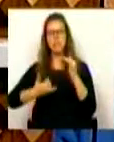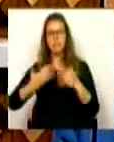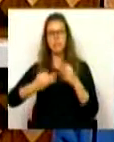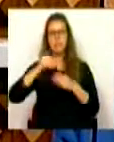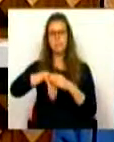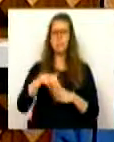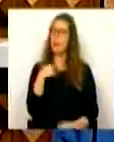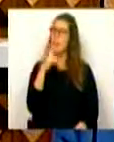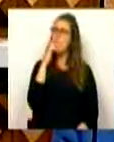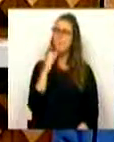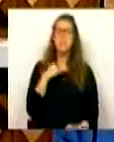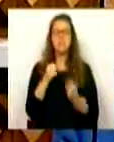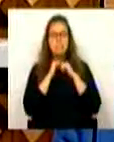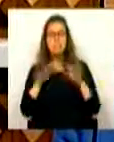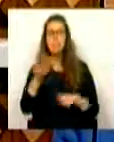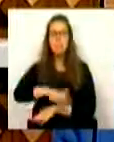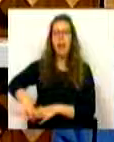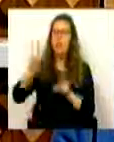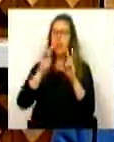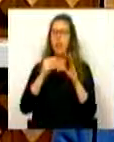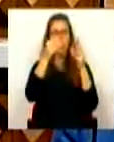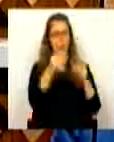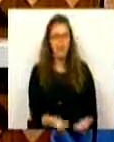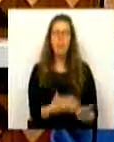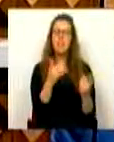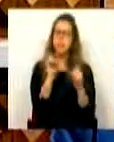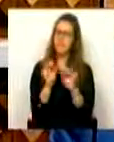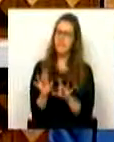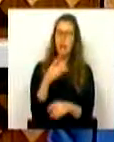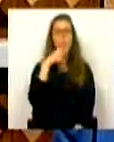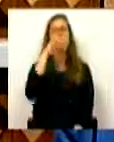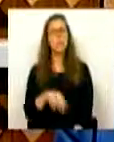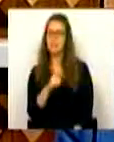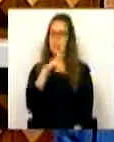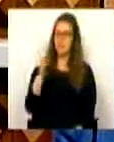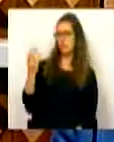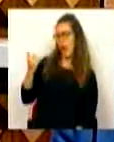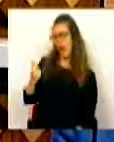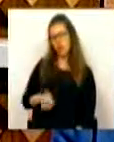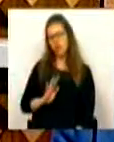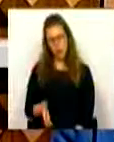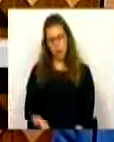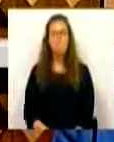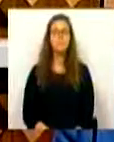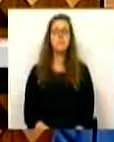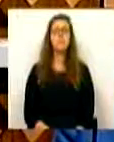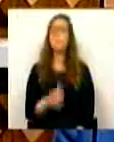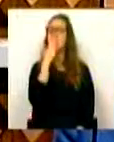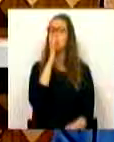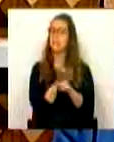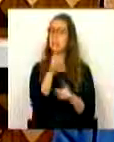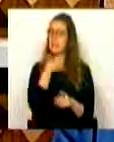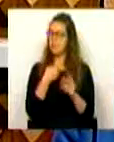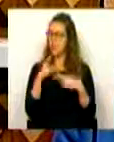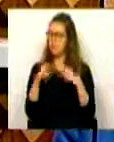assim procurar relançar o mercado de titularização de qualidade e evitar que se repitam erros cometidos no passado, nomeadamente na